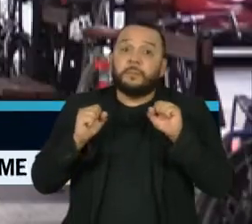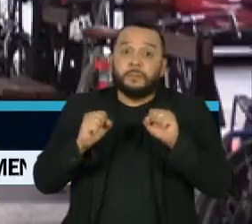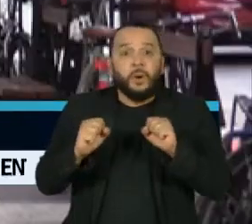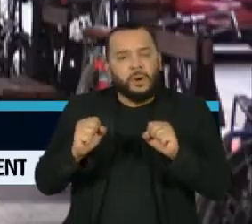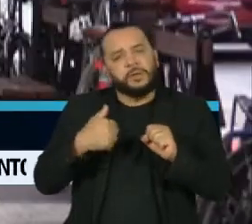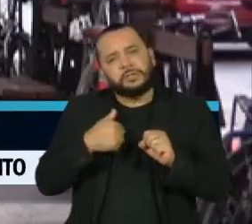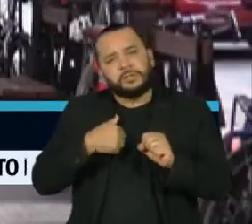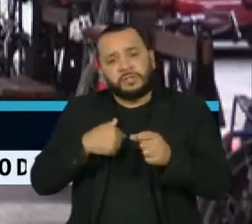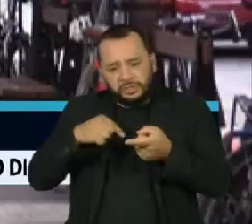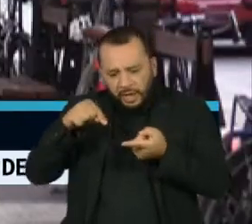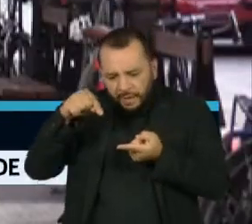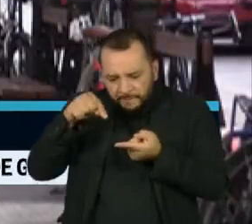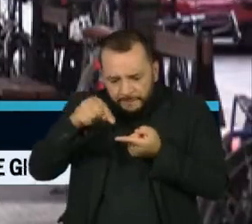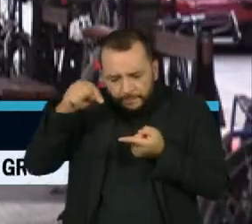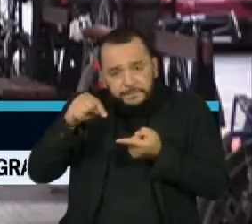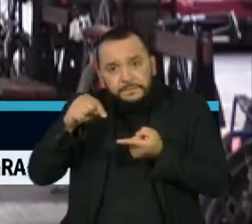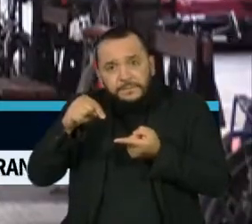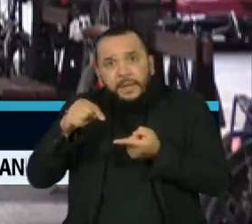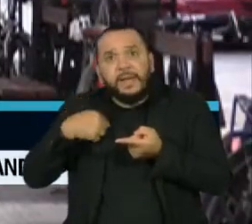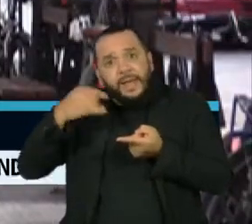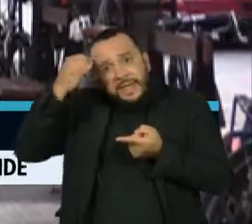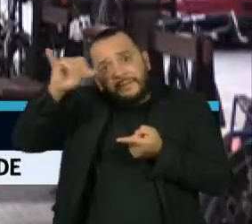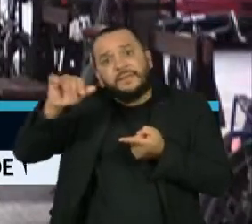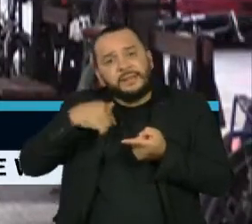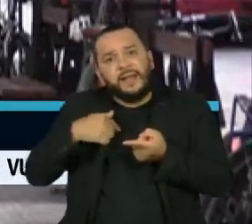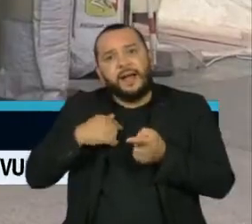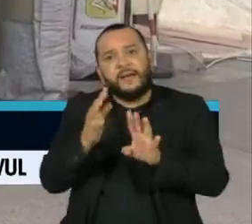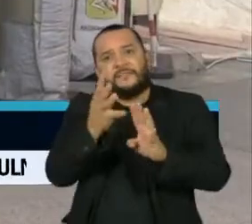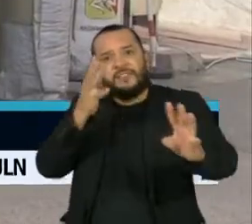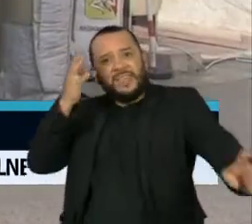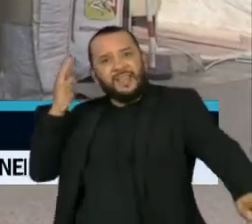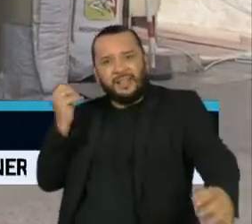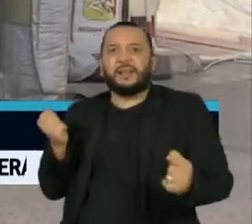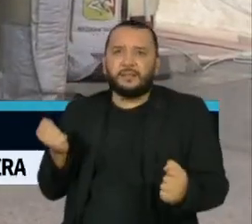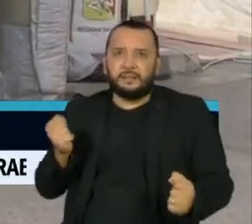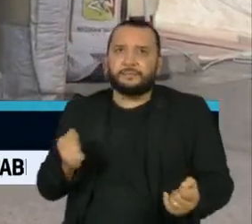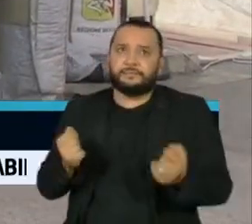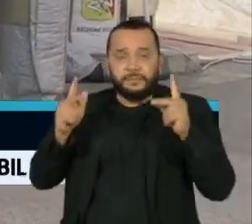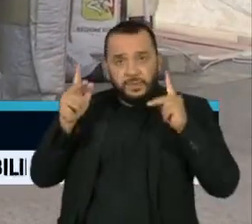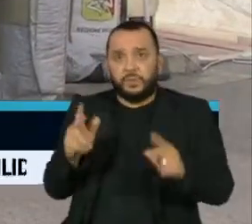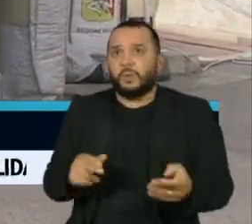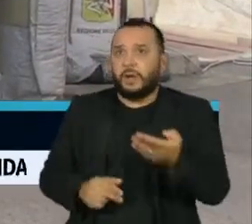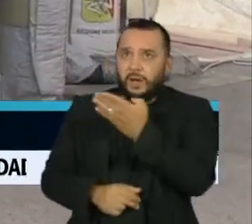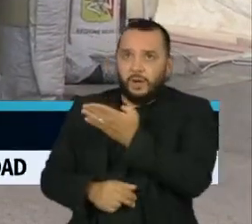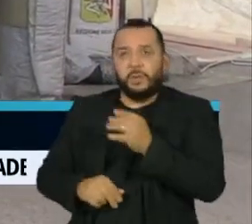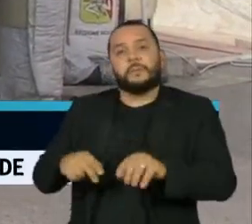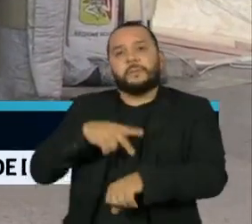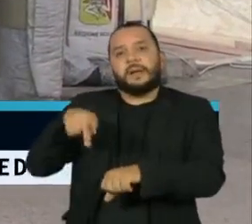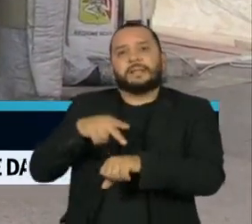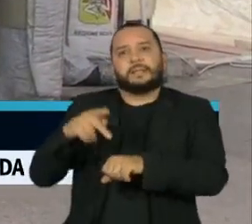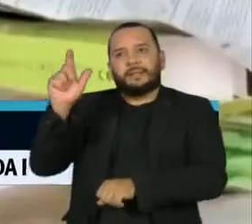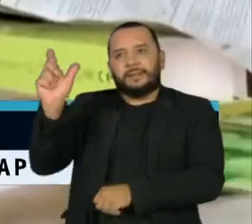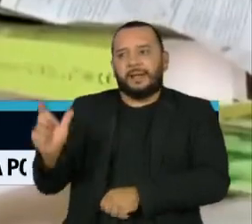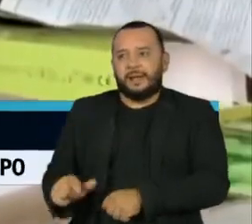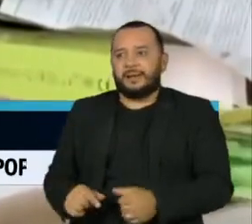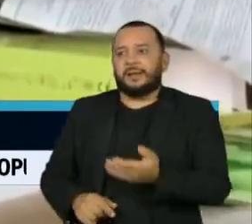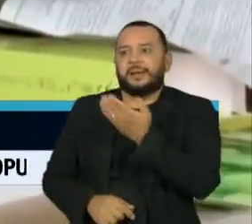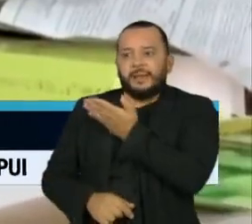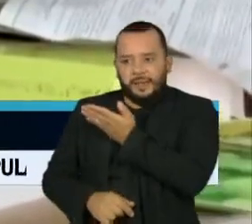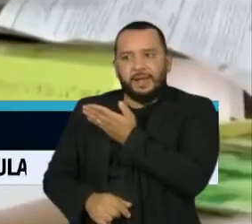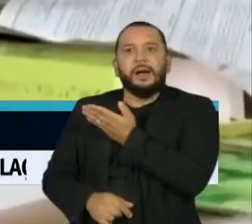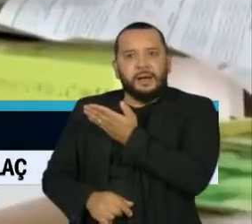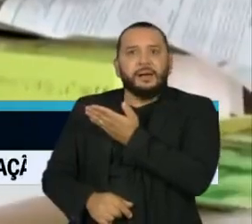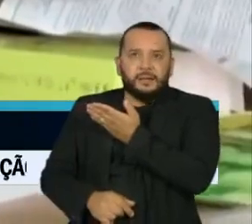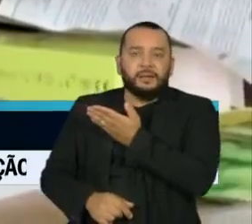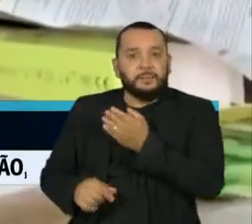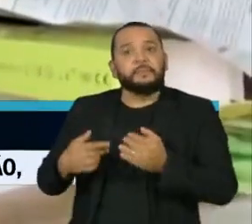positivo. A medida é para evitar filas em locais de testagem. O mesmo está sendo adotado na Itália, mas por lá, todos